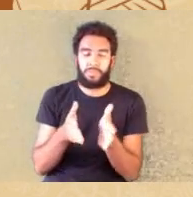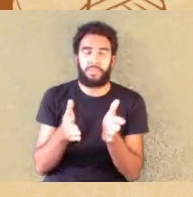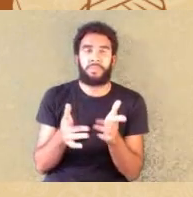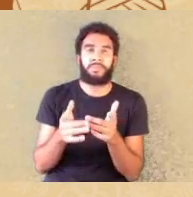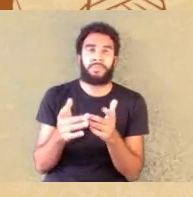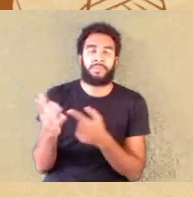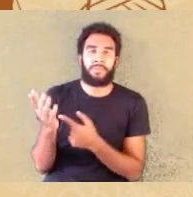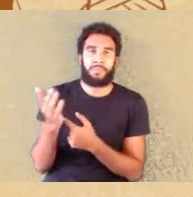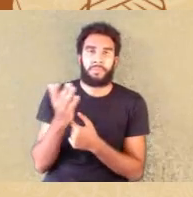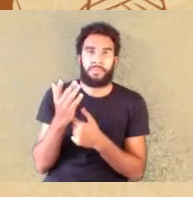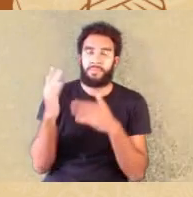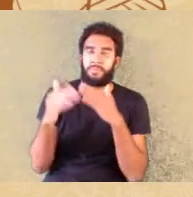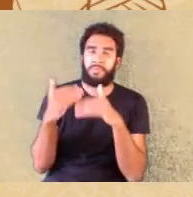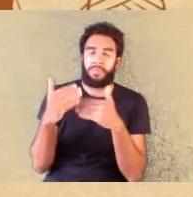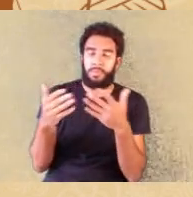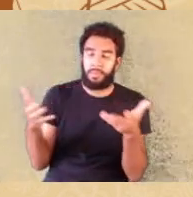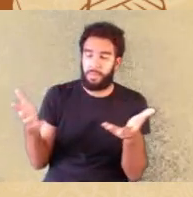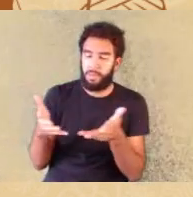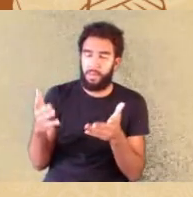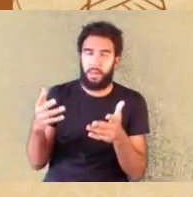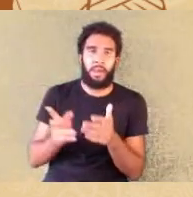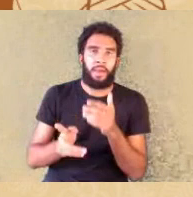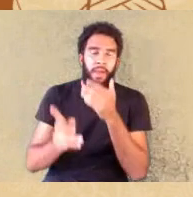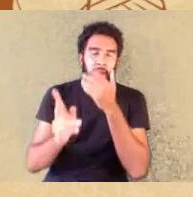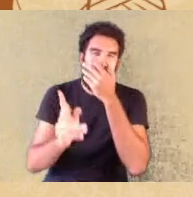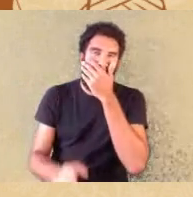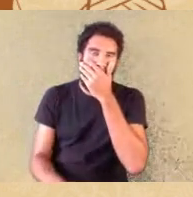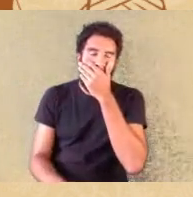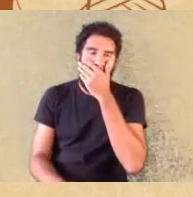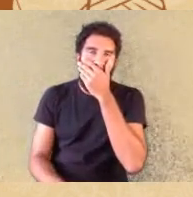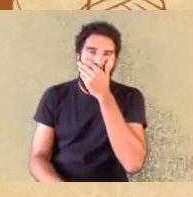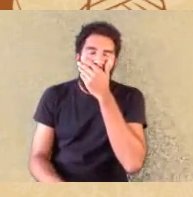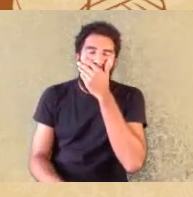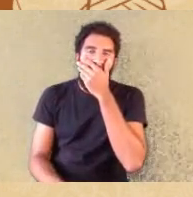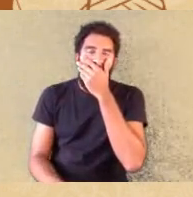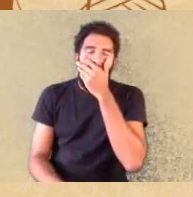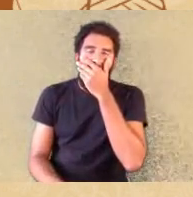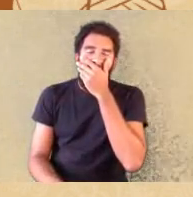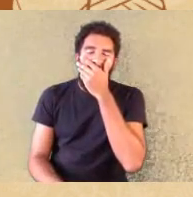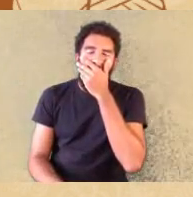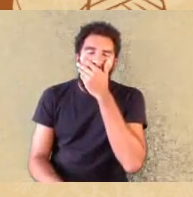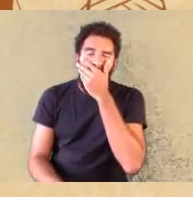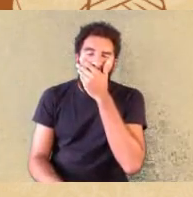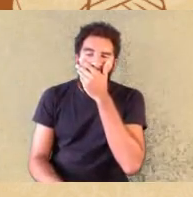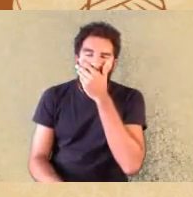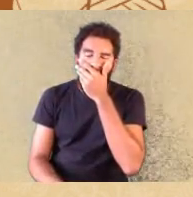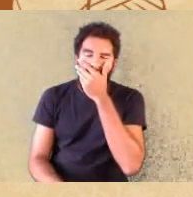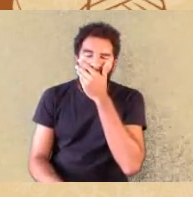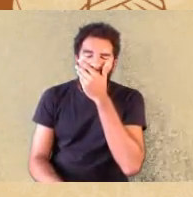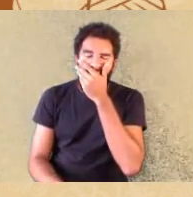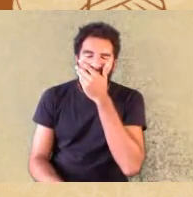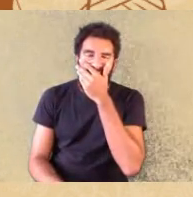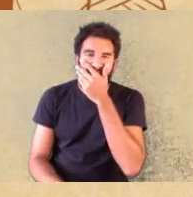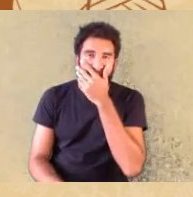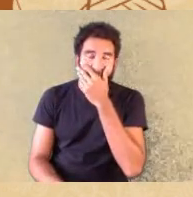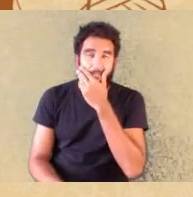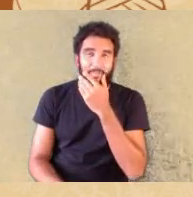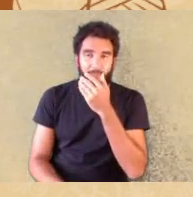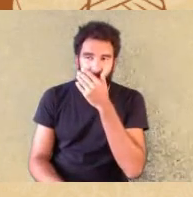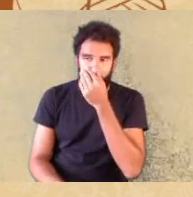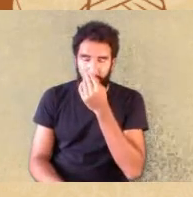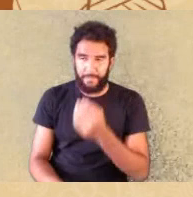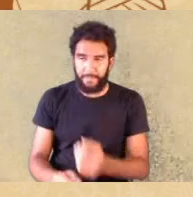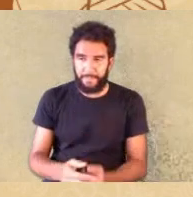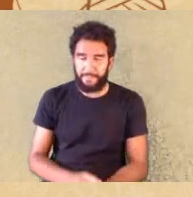hoje, que são de séculos neste país. As estratégias de saúde e cuidado desde os terreiros, os leis, desde